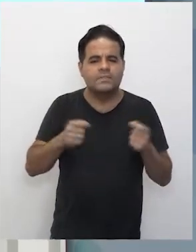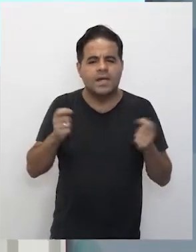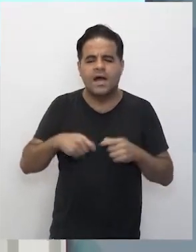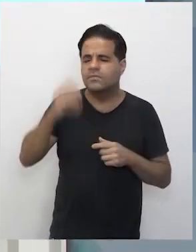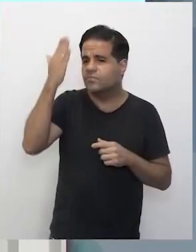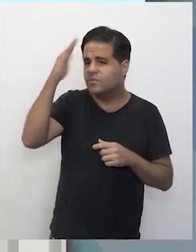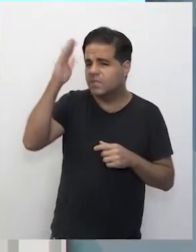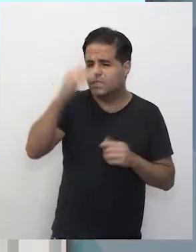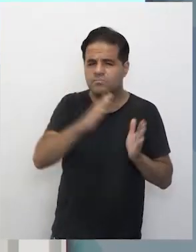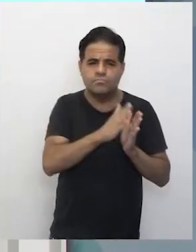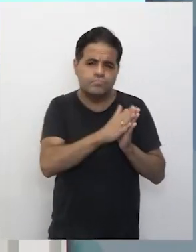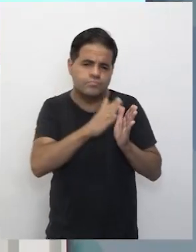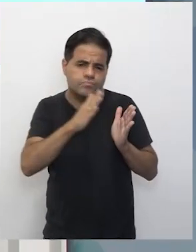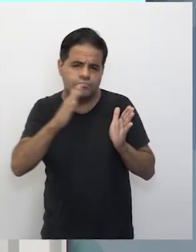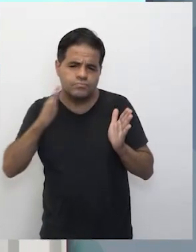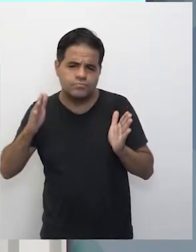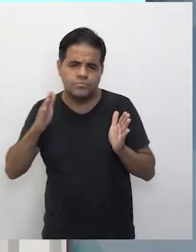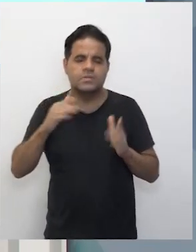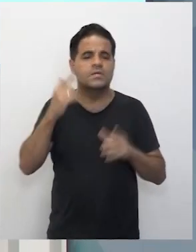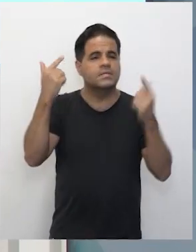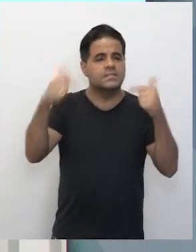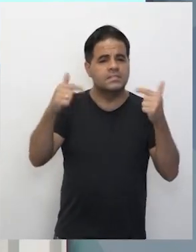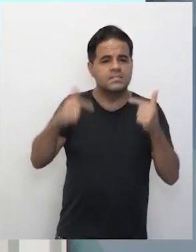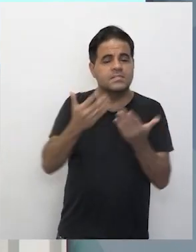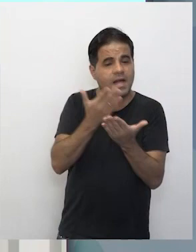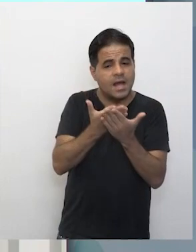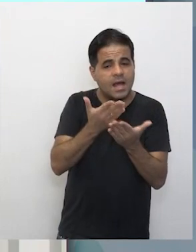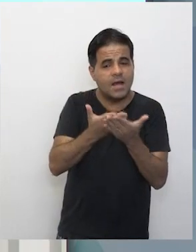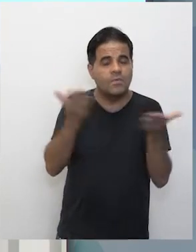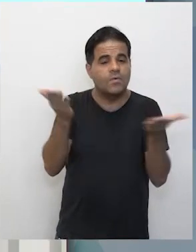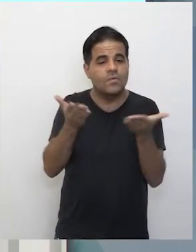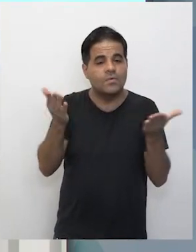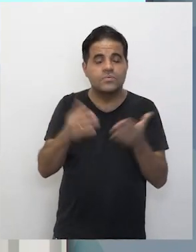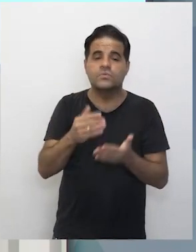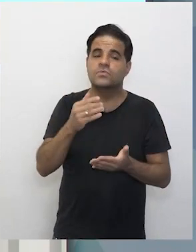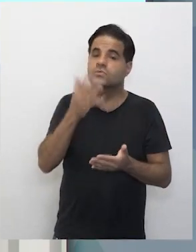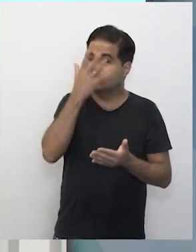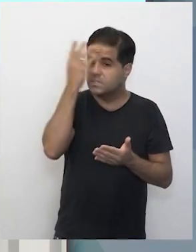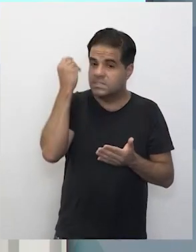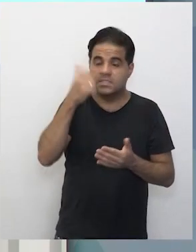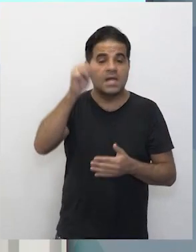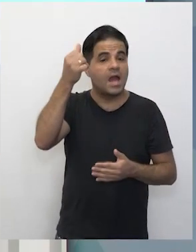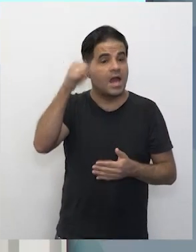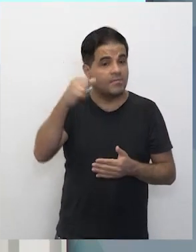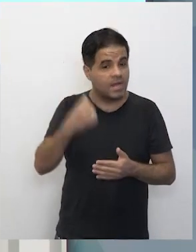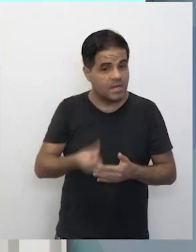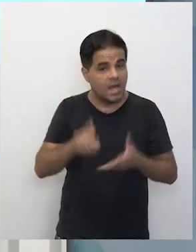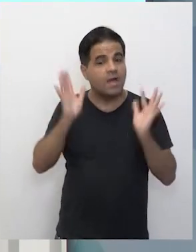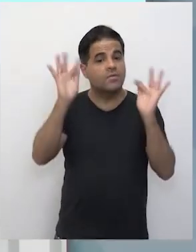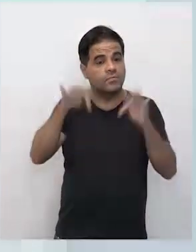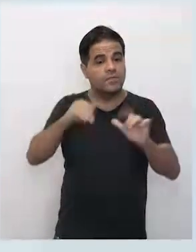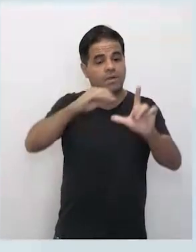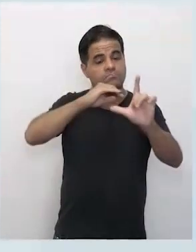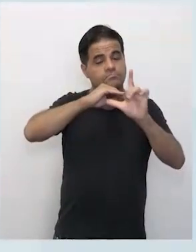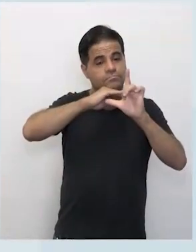do que foi o trabalho dela por meio dessa aula de hoje. Não deixe de avaliá-la no final através